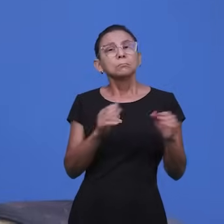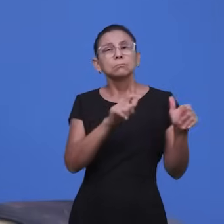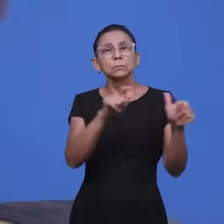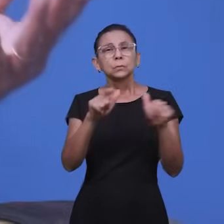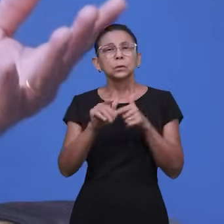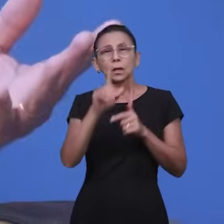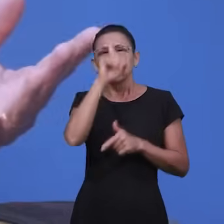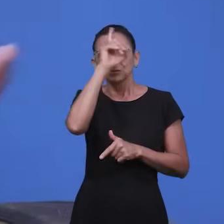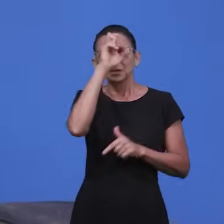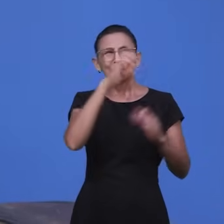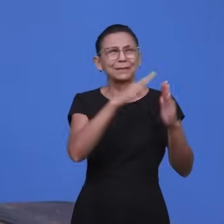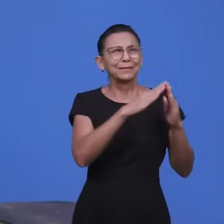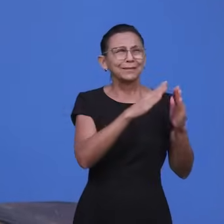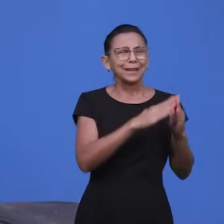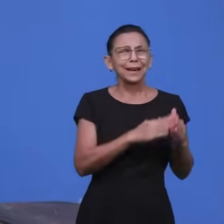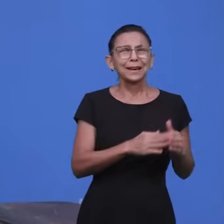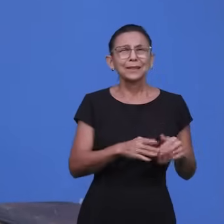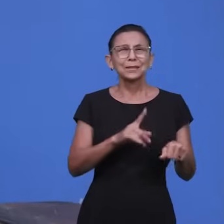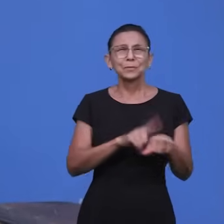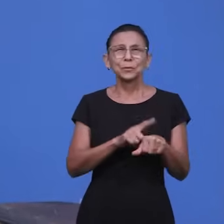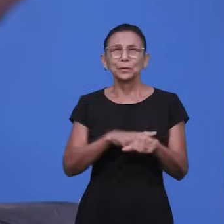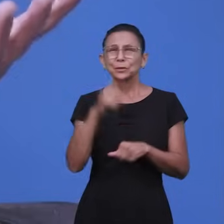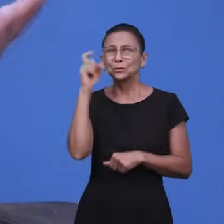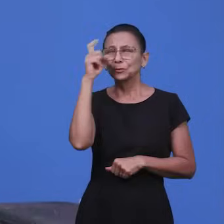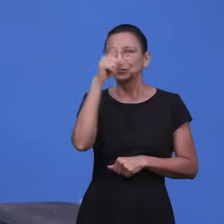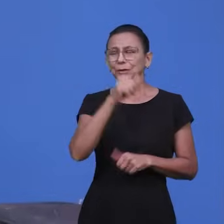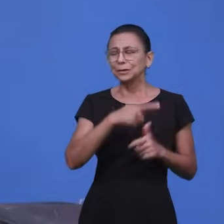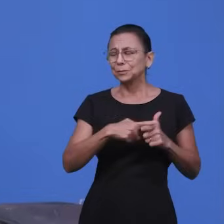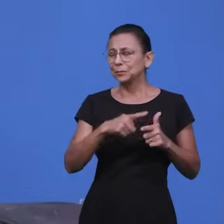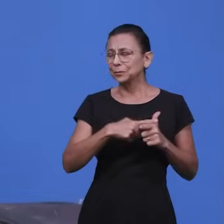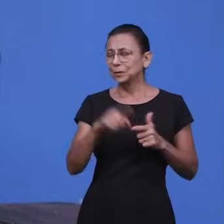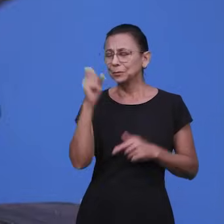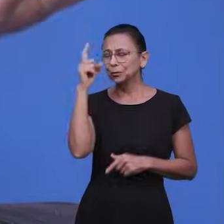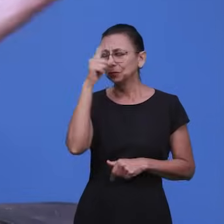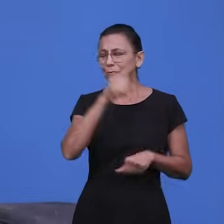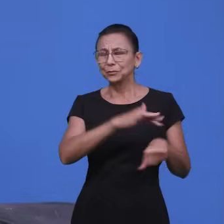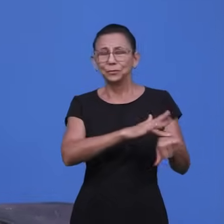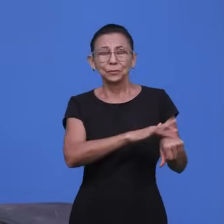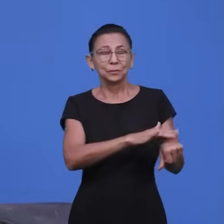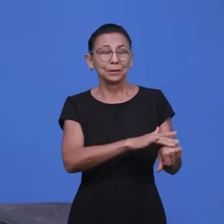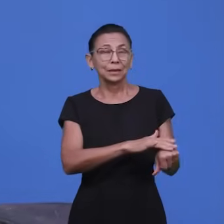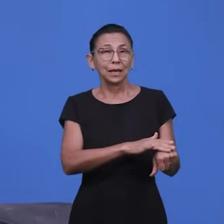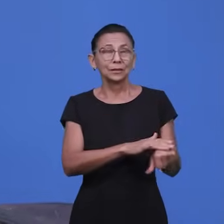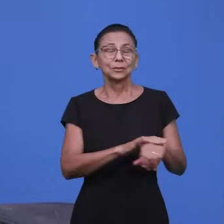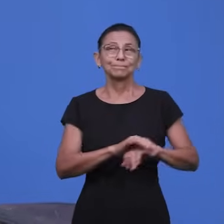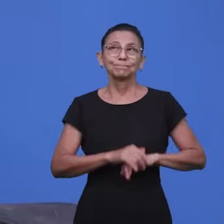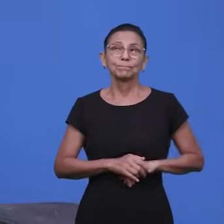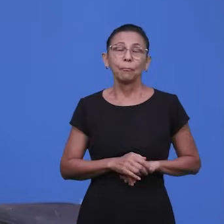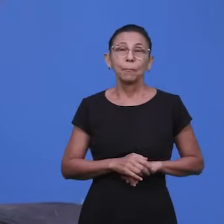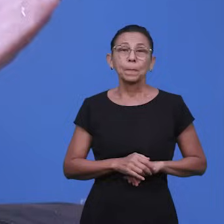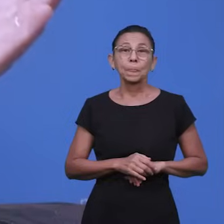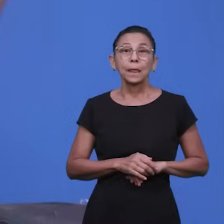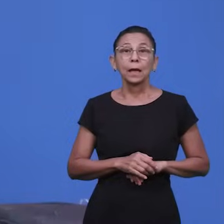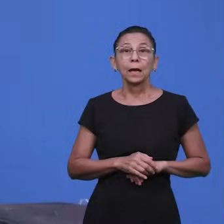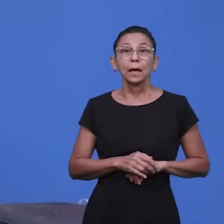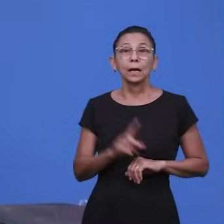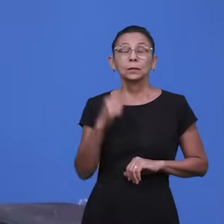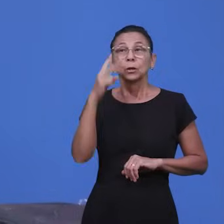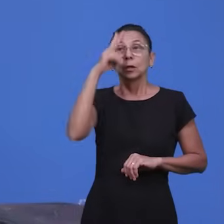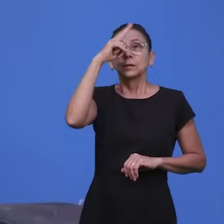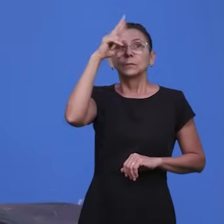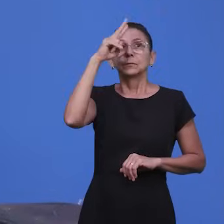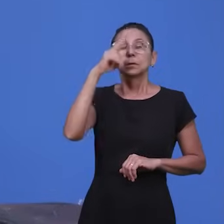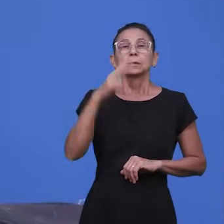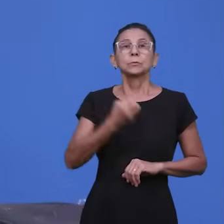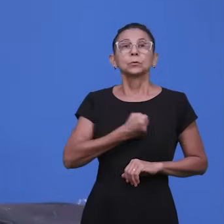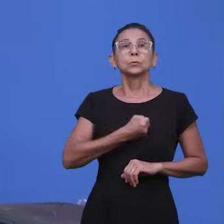madrugadas, em hospitais, situações dificílimas, enfermidade, outras coisas, e nós lembramos desse